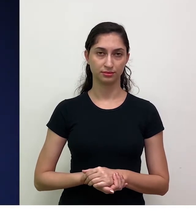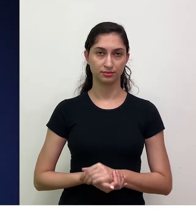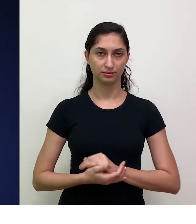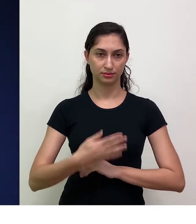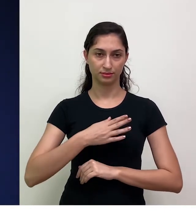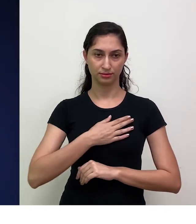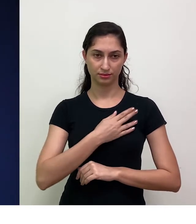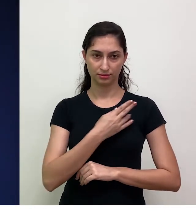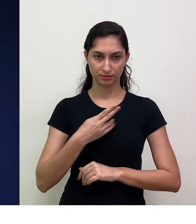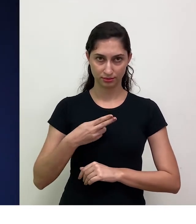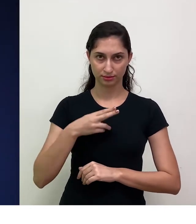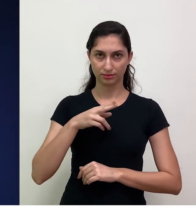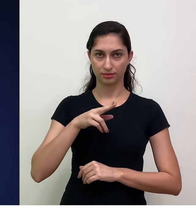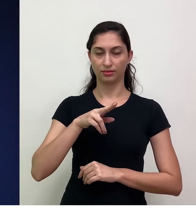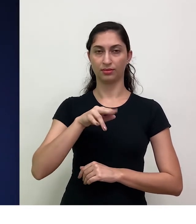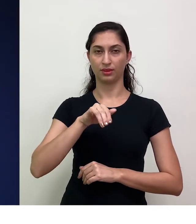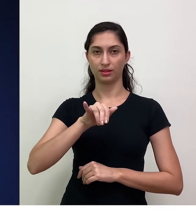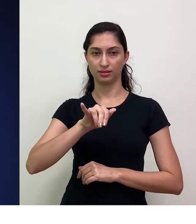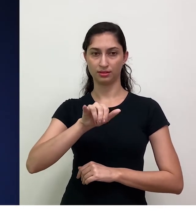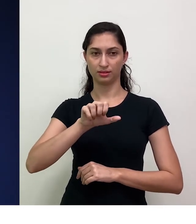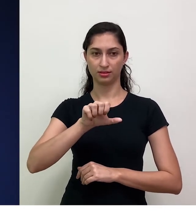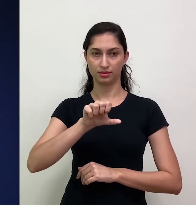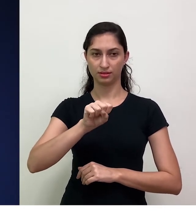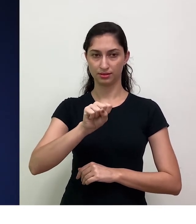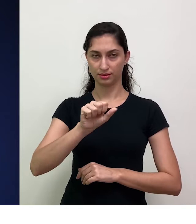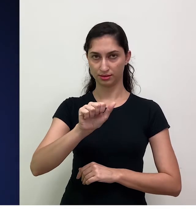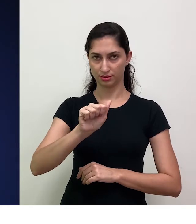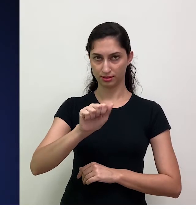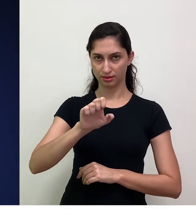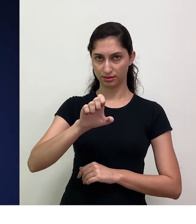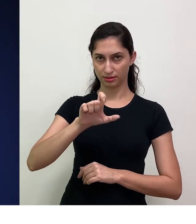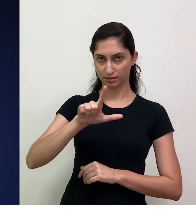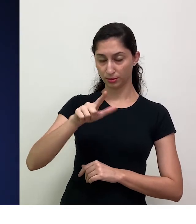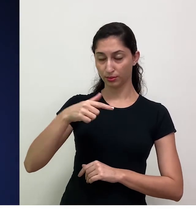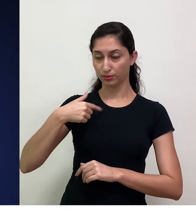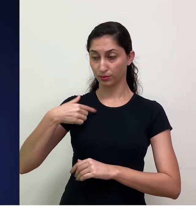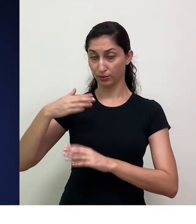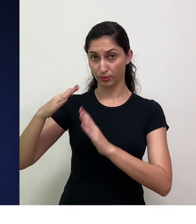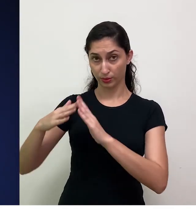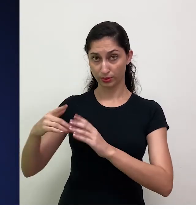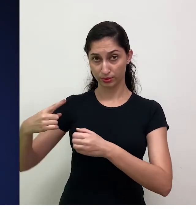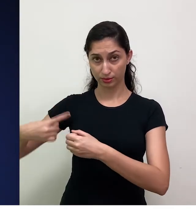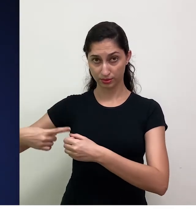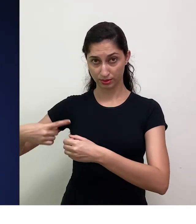Eu sou Israel Mascarina, eu moro no município de Ladaína, Aldeia Verde.